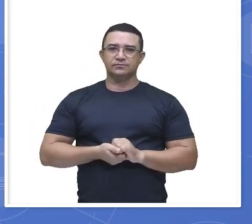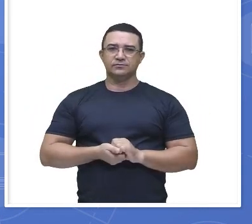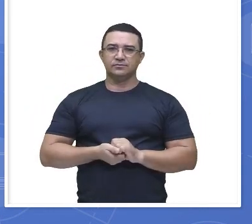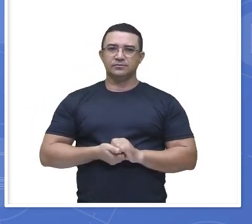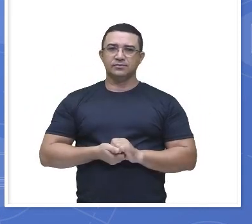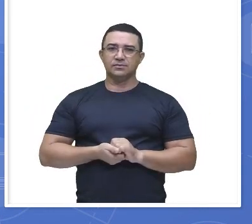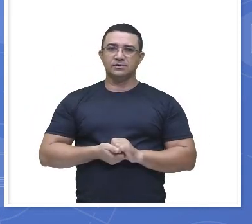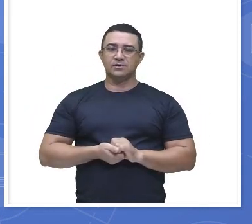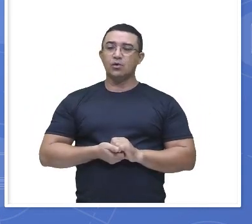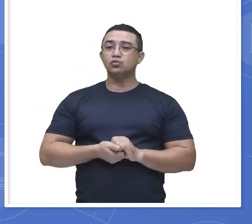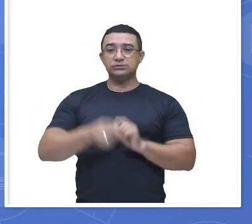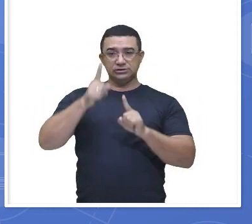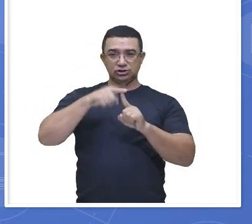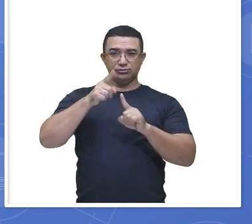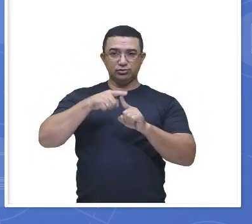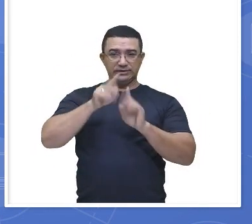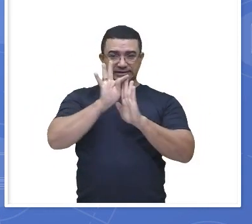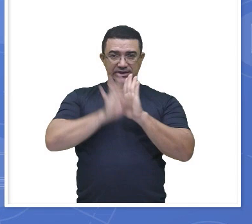ao tipo, né? Então,